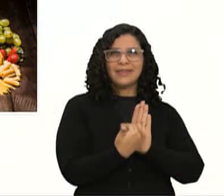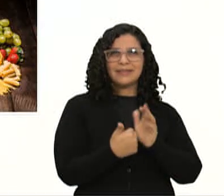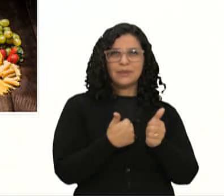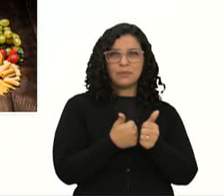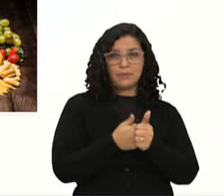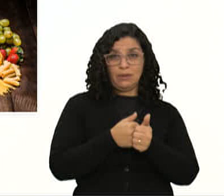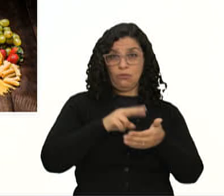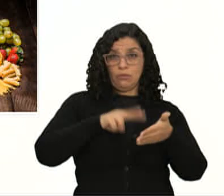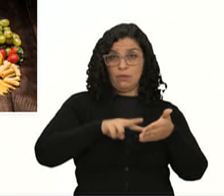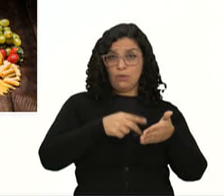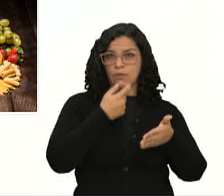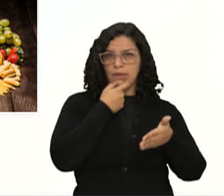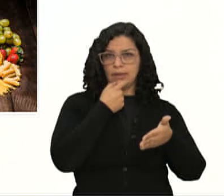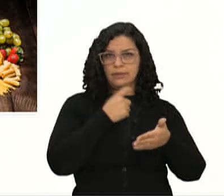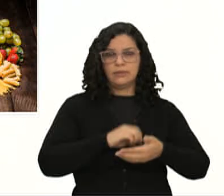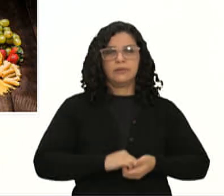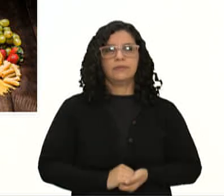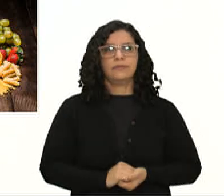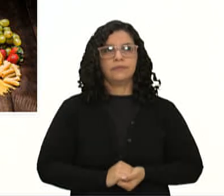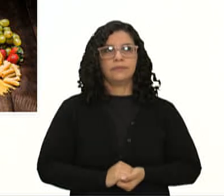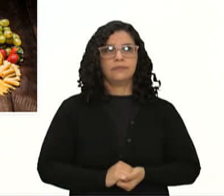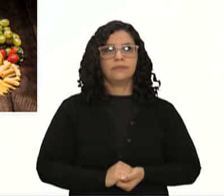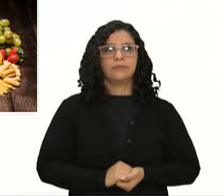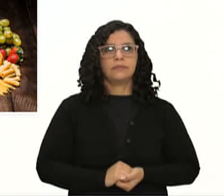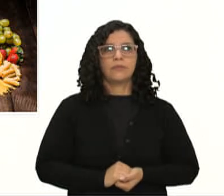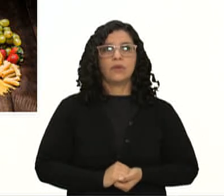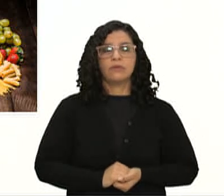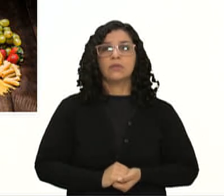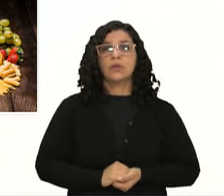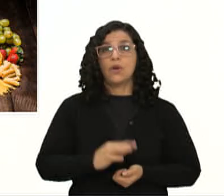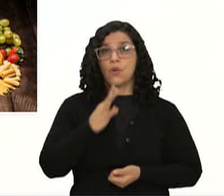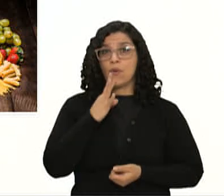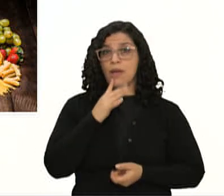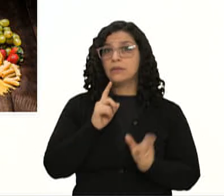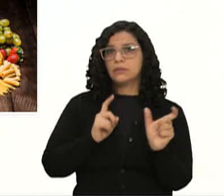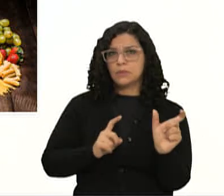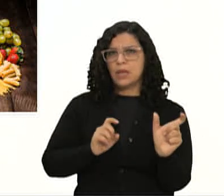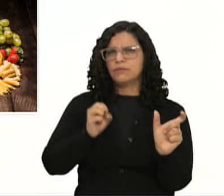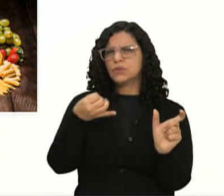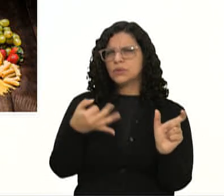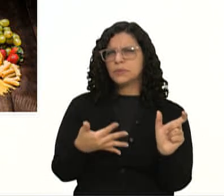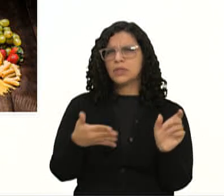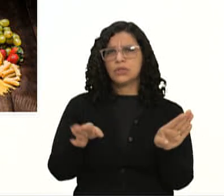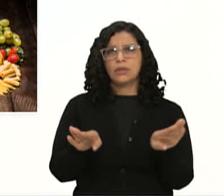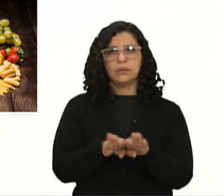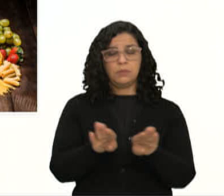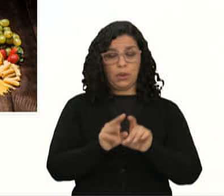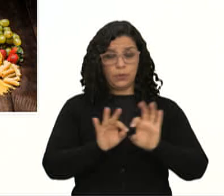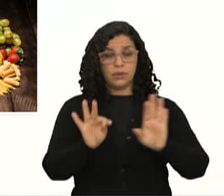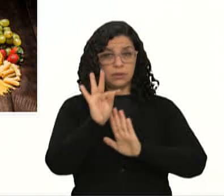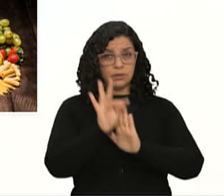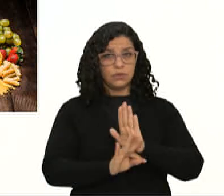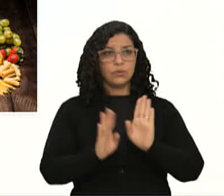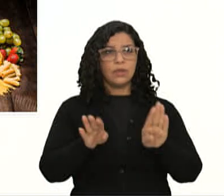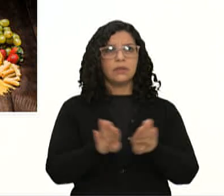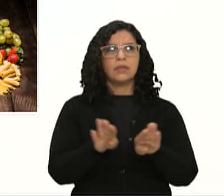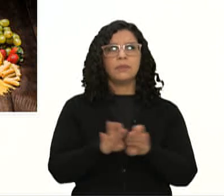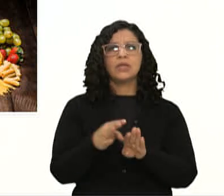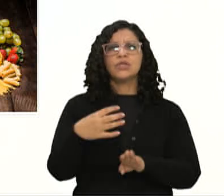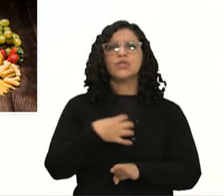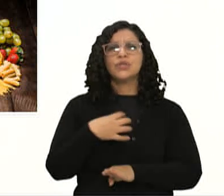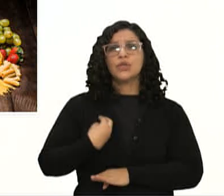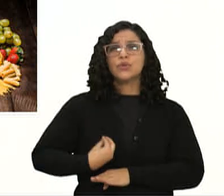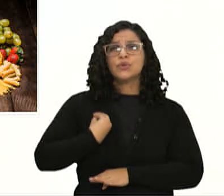a healthy lifestyle. Healthy, vocês já sabem, já conversamos bastante sobre esse assunto, né? Estilo de